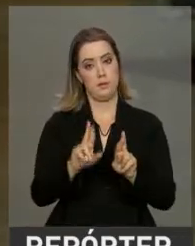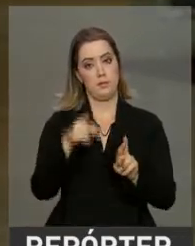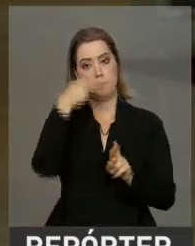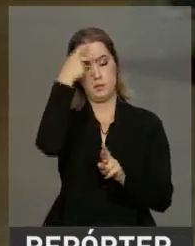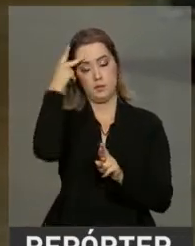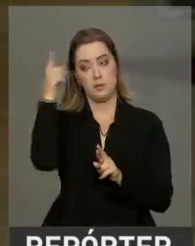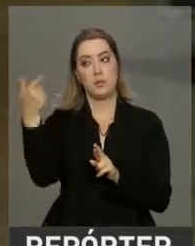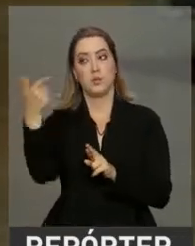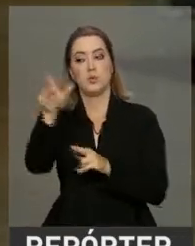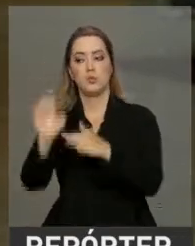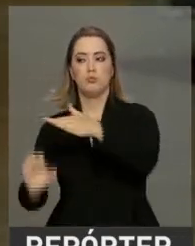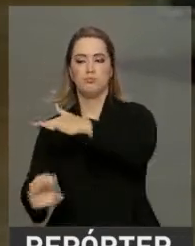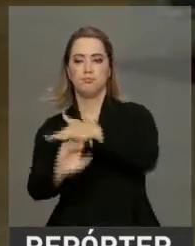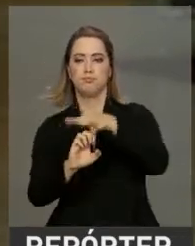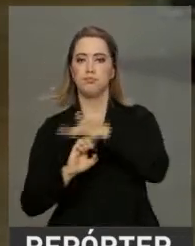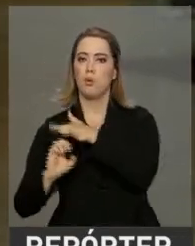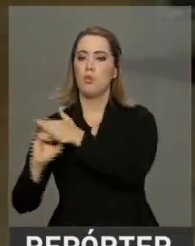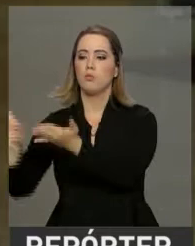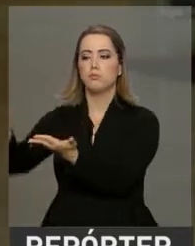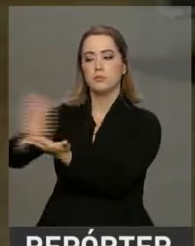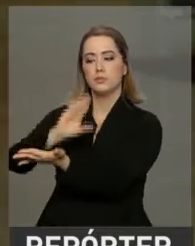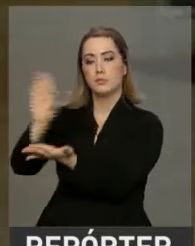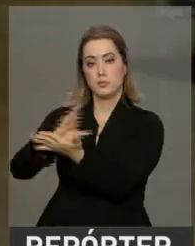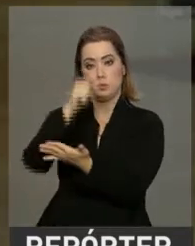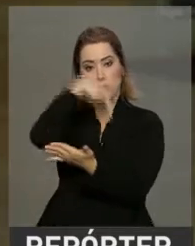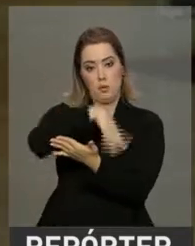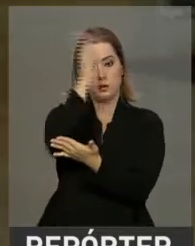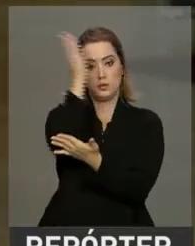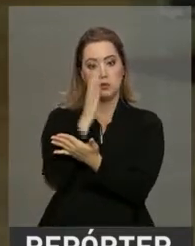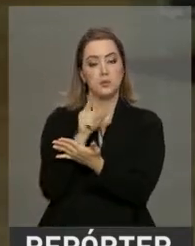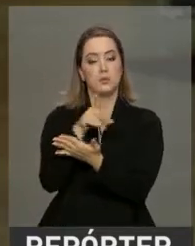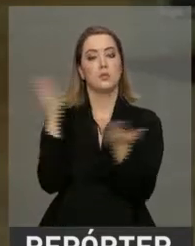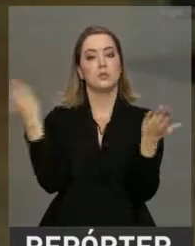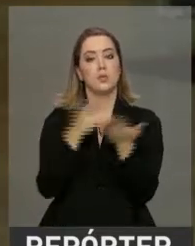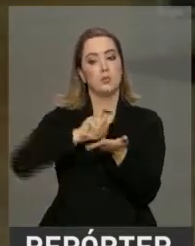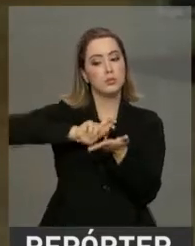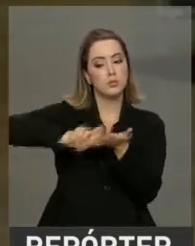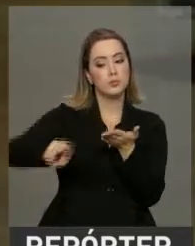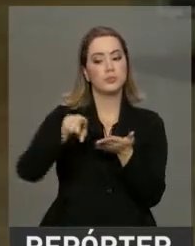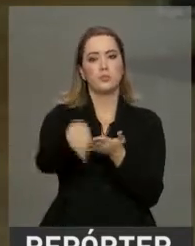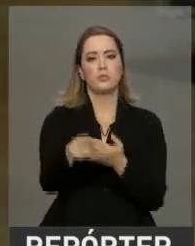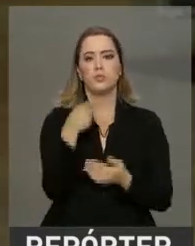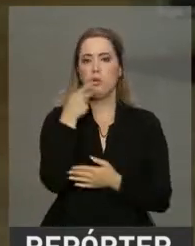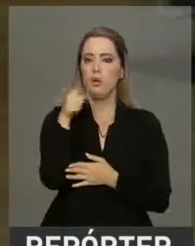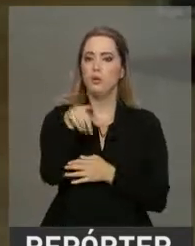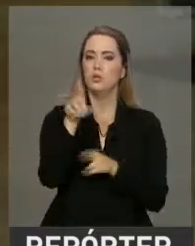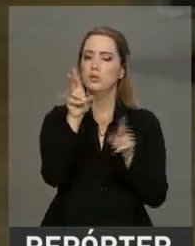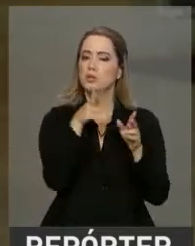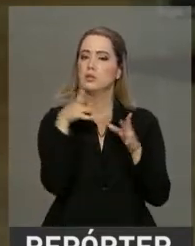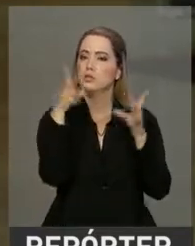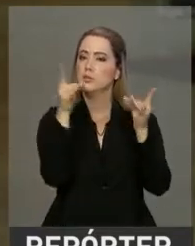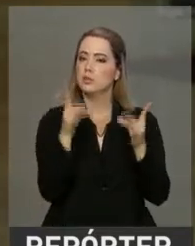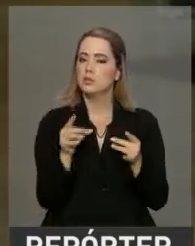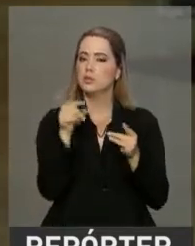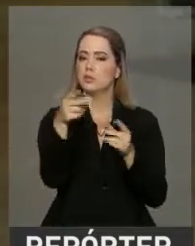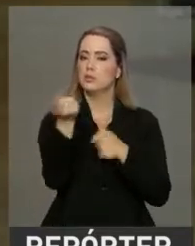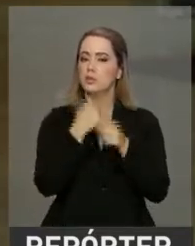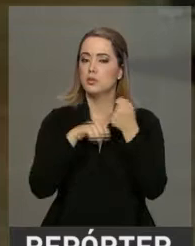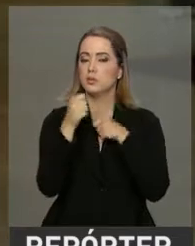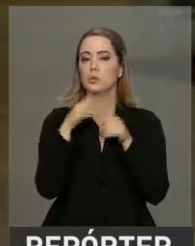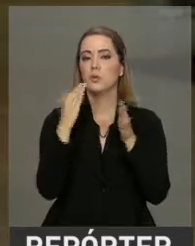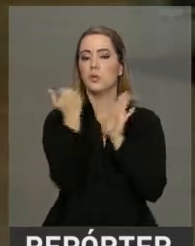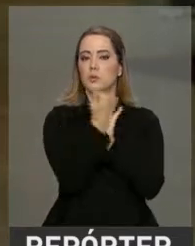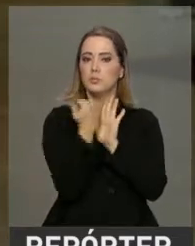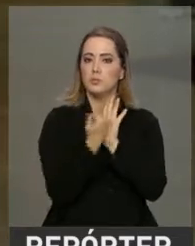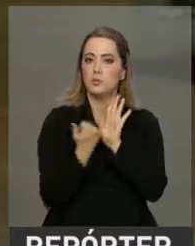acabou o presidente também falou sobre as prioridades para a economia e as medidas que pretende aprovar e colocar em prática como a